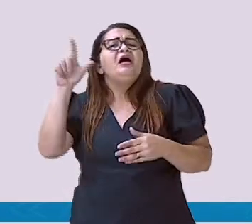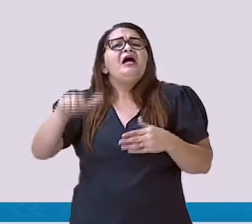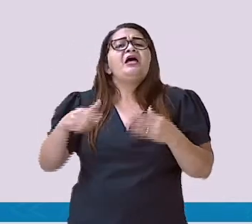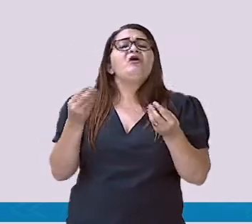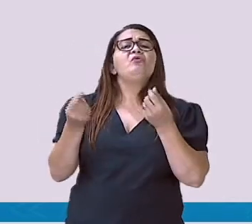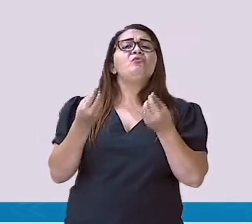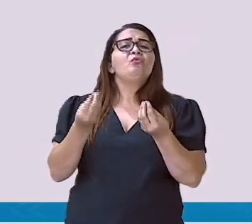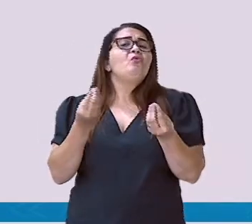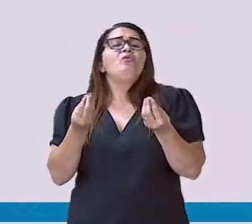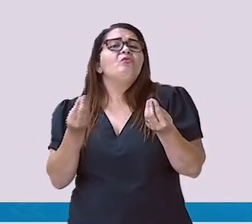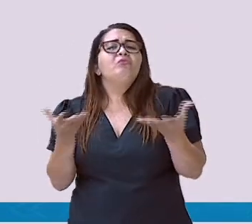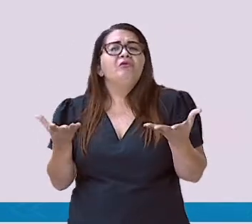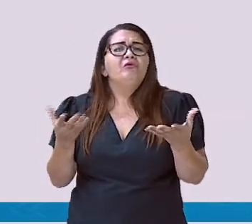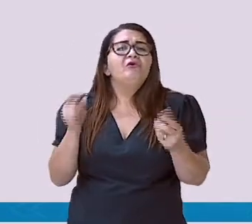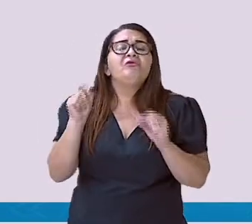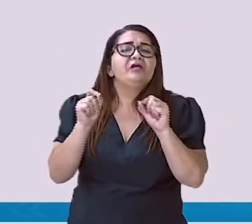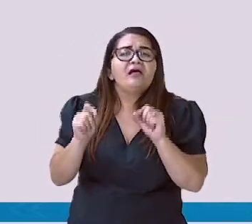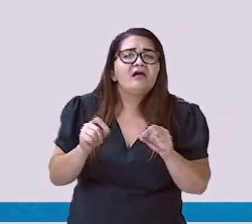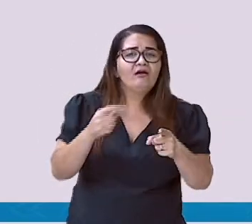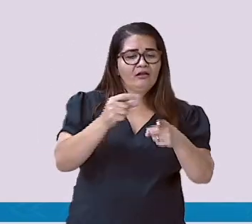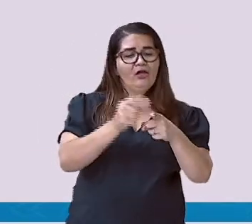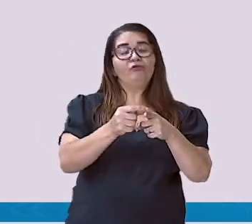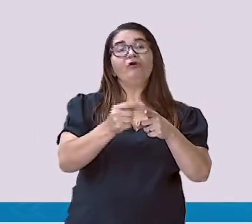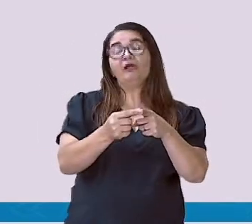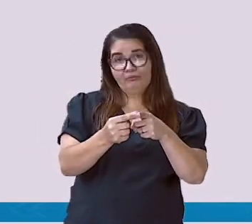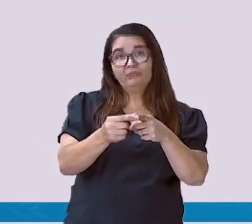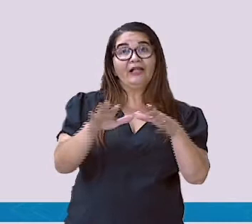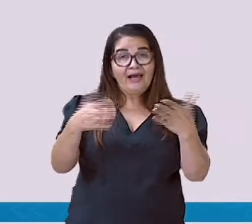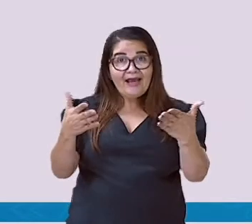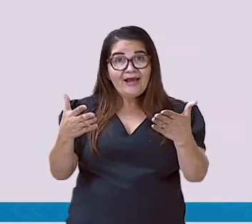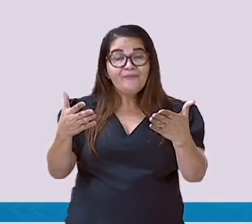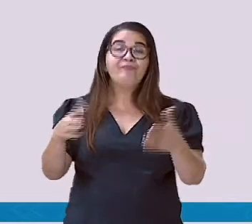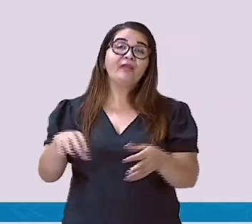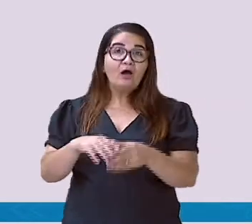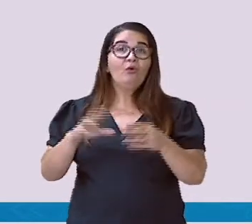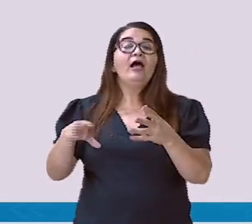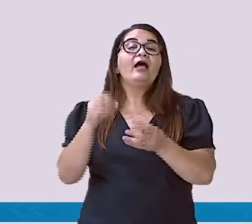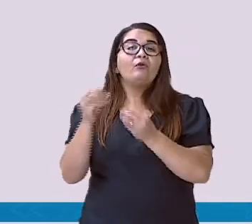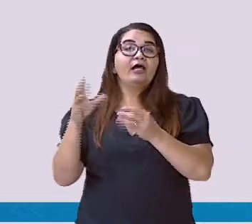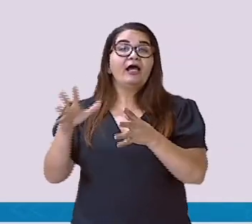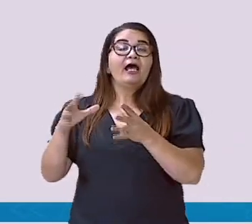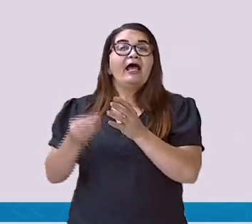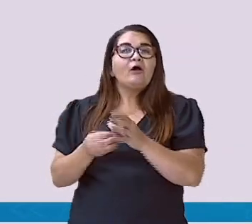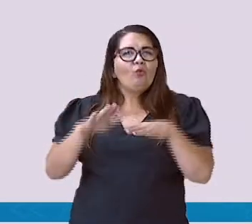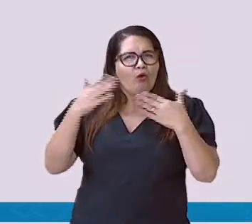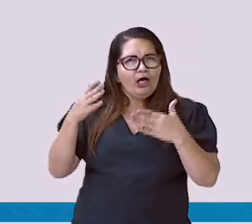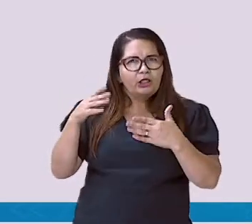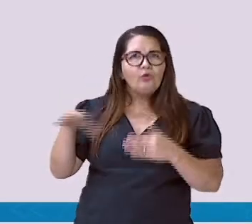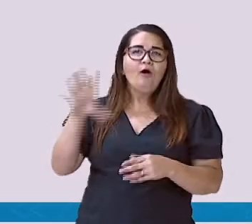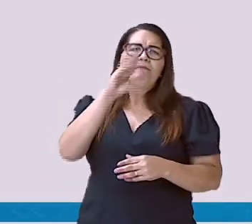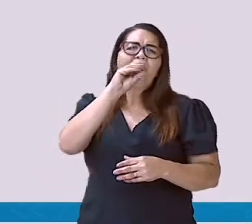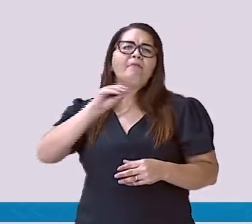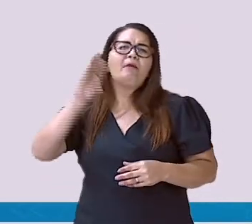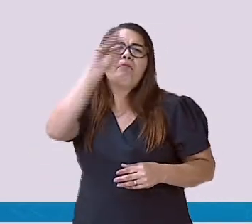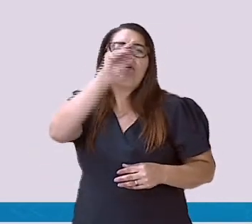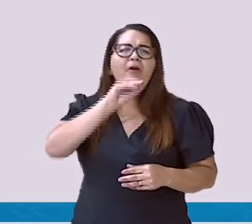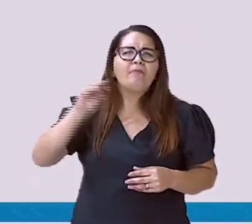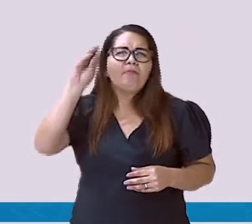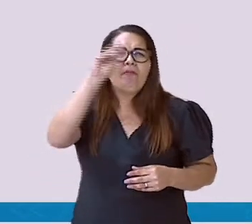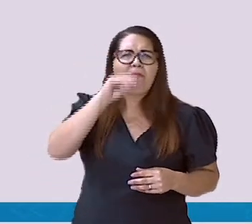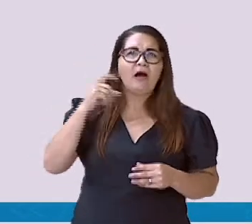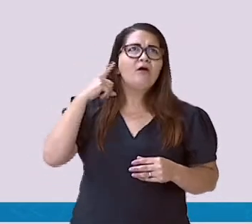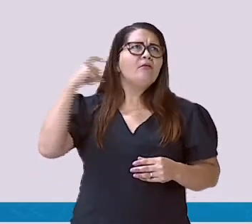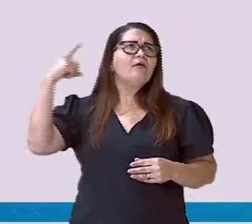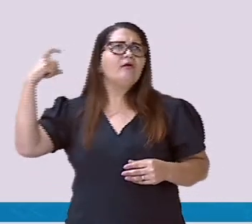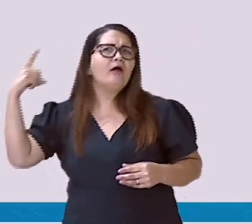sons produzidos pelos falantes, falantes é quem está falando, e que apresentam unidades sonoras que formam